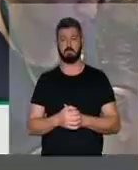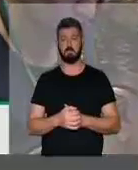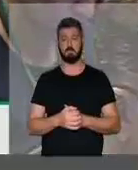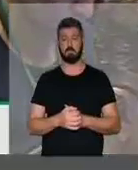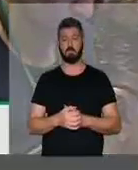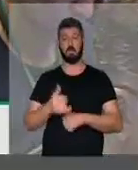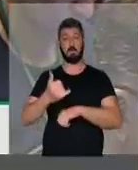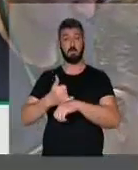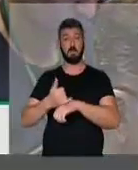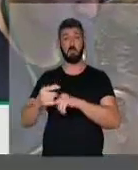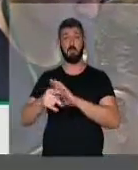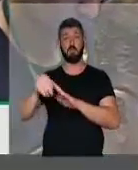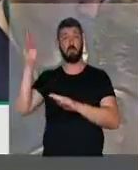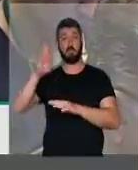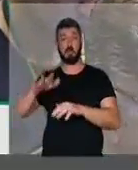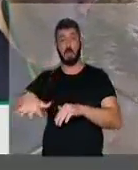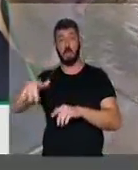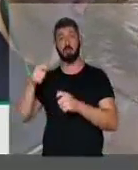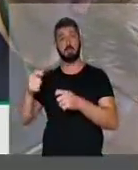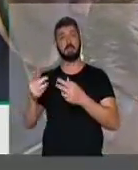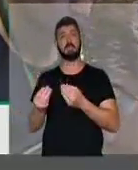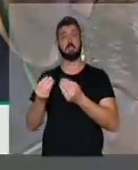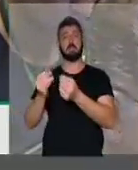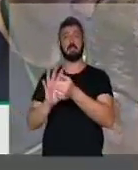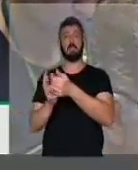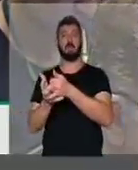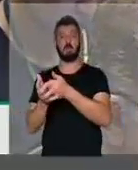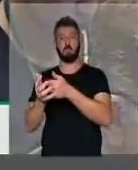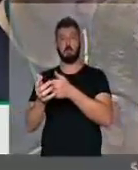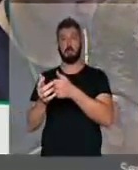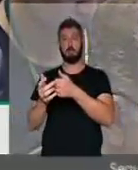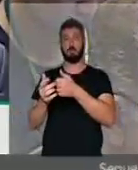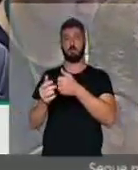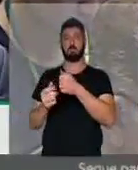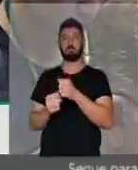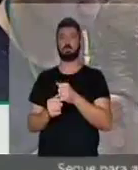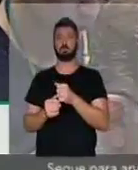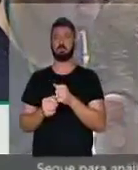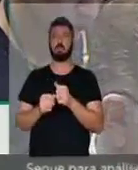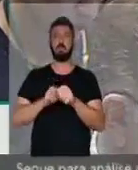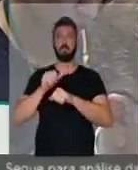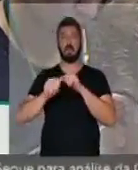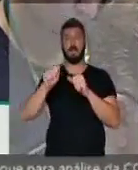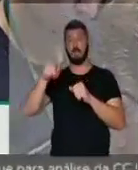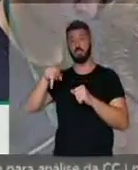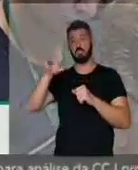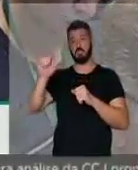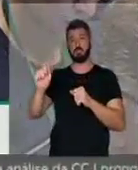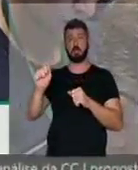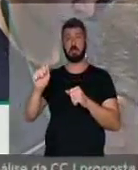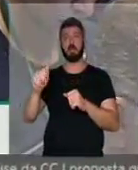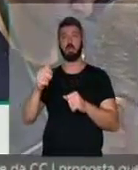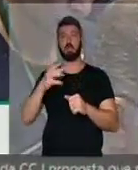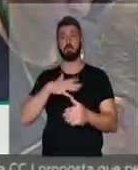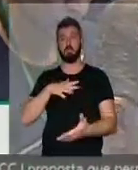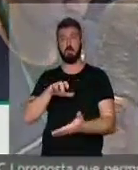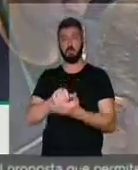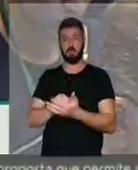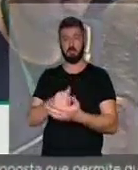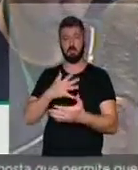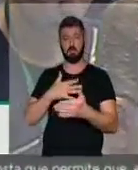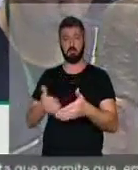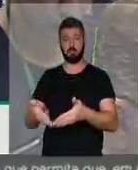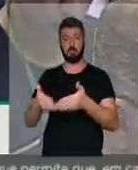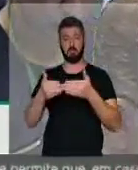O setor de mineração do Brasil precisa dessa entrega, que é a transformação do DMPM em uma agência. E fica meu registro e